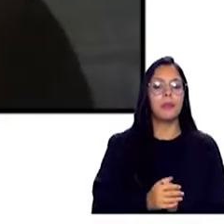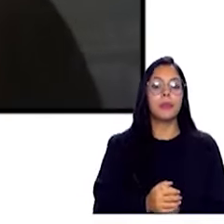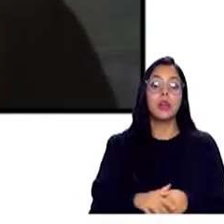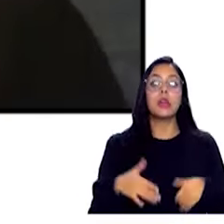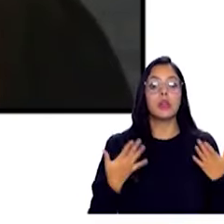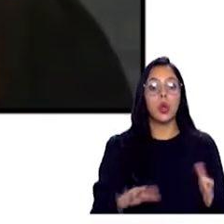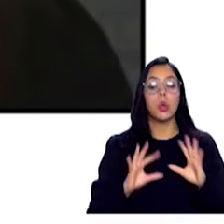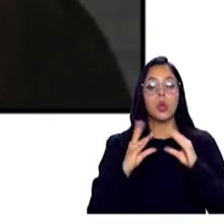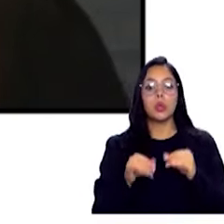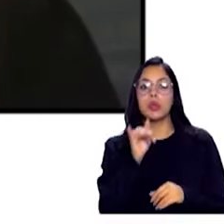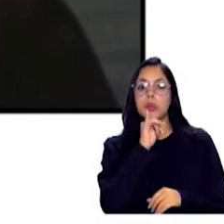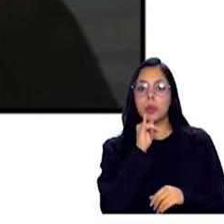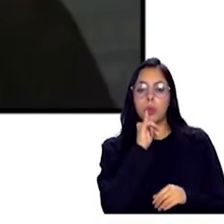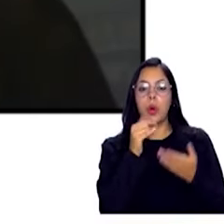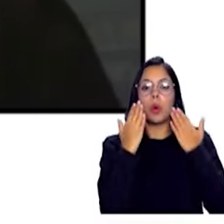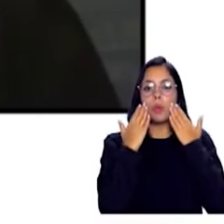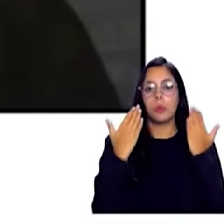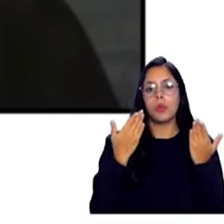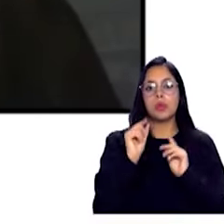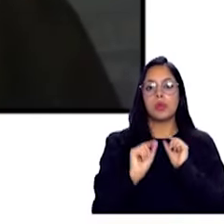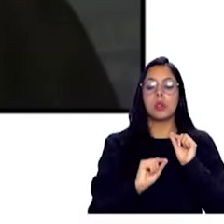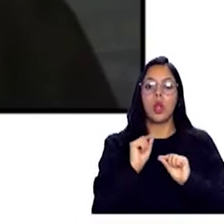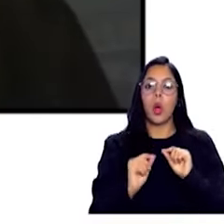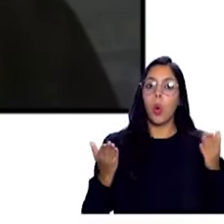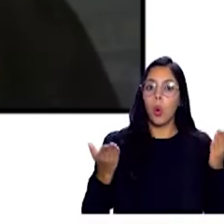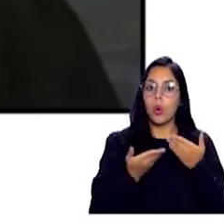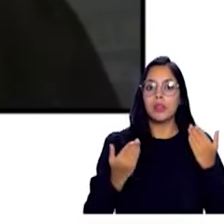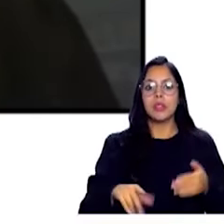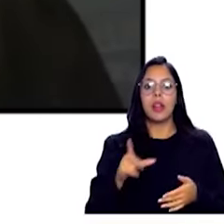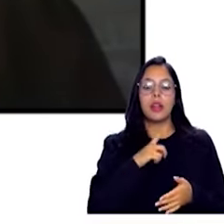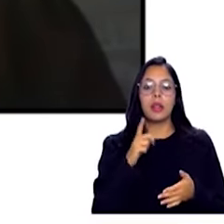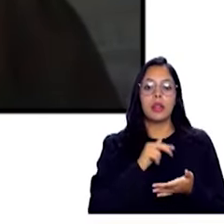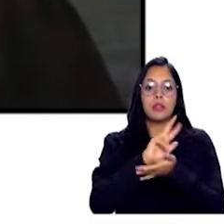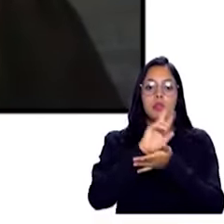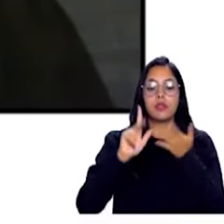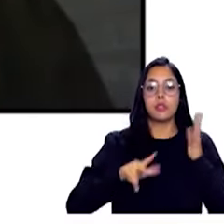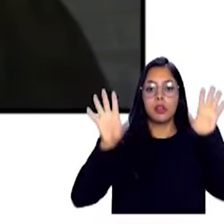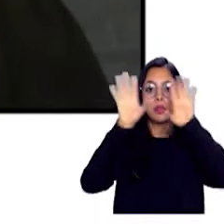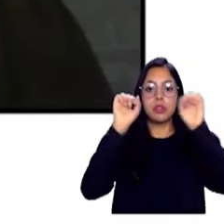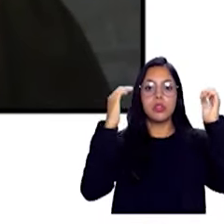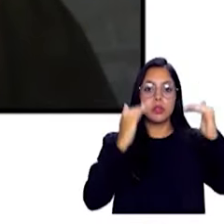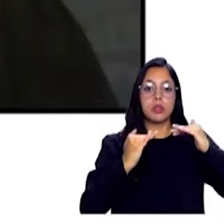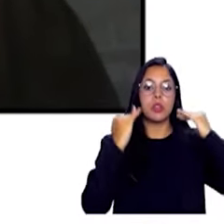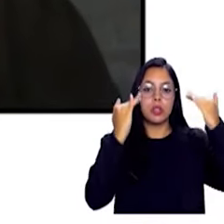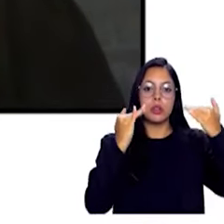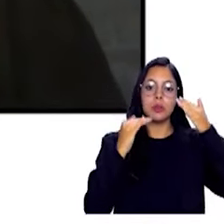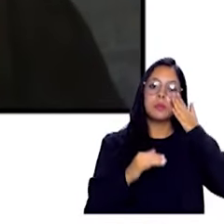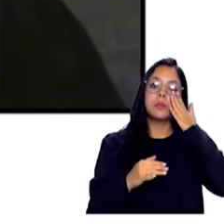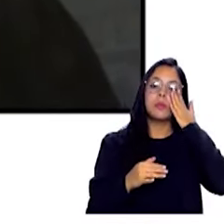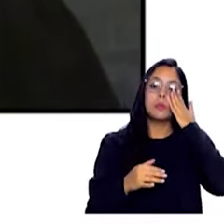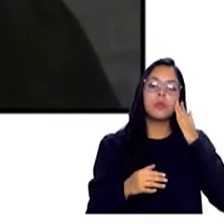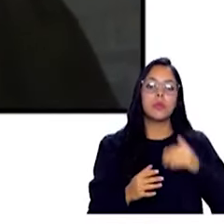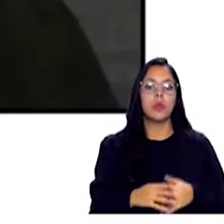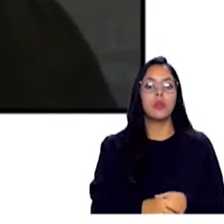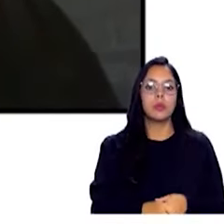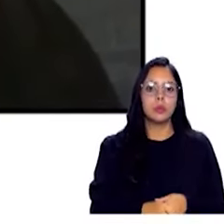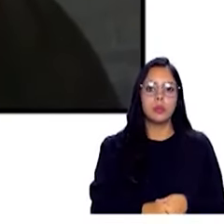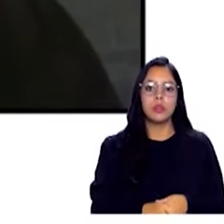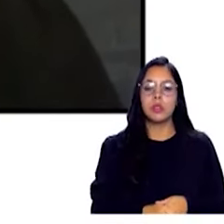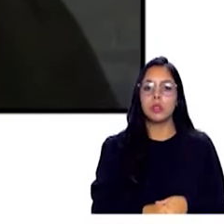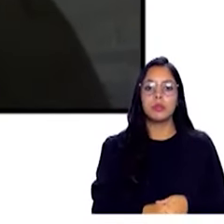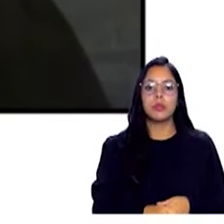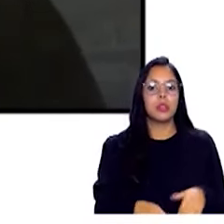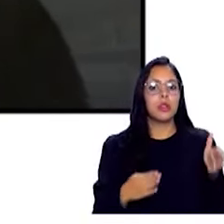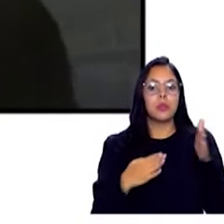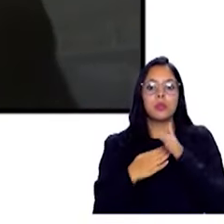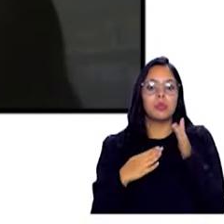clara e inequívoca que hoje as atividades dos tribunais superiores e esses dois exemplos são dos nossos tribunais não se limita não